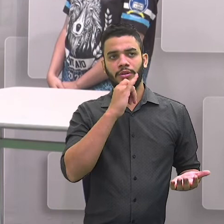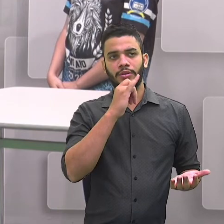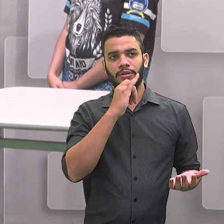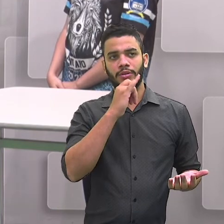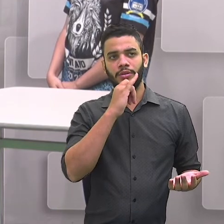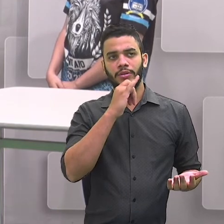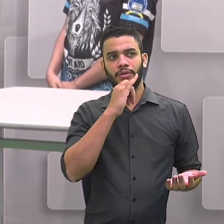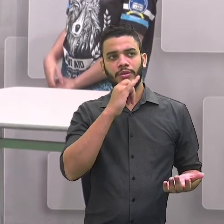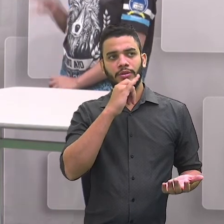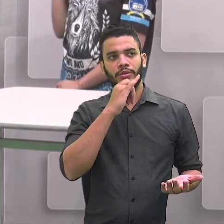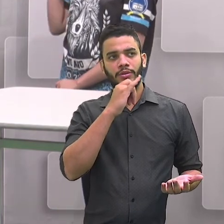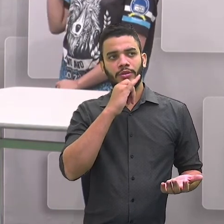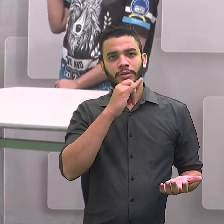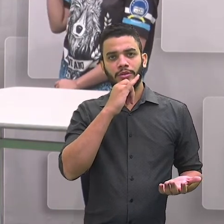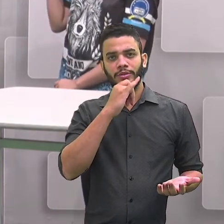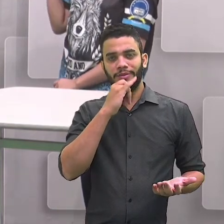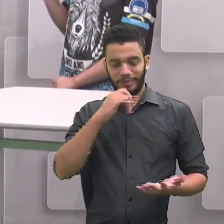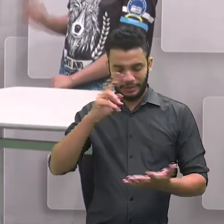duas gosta de ler?